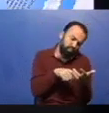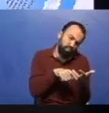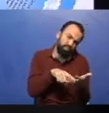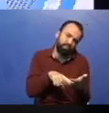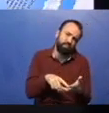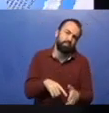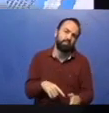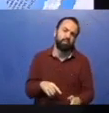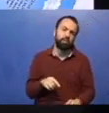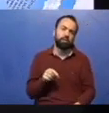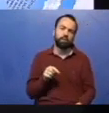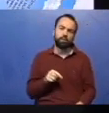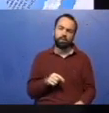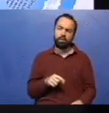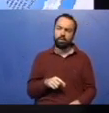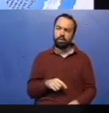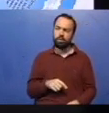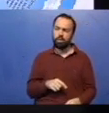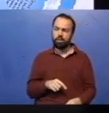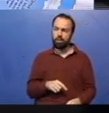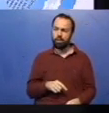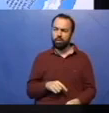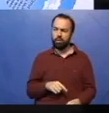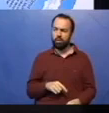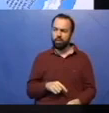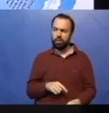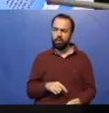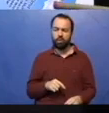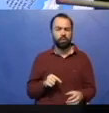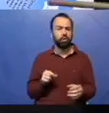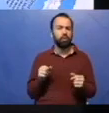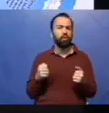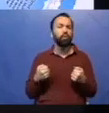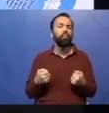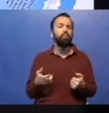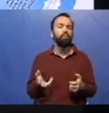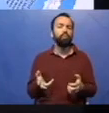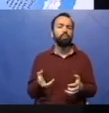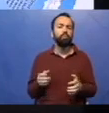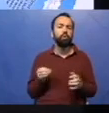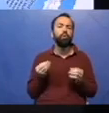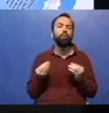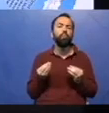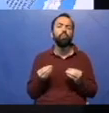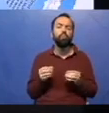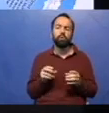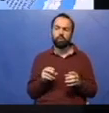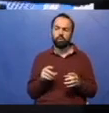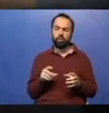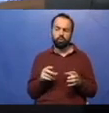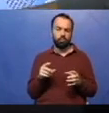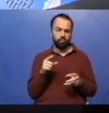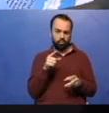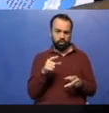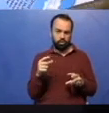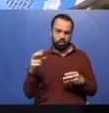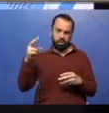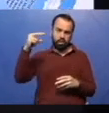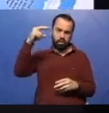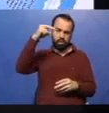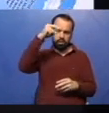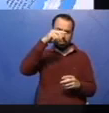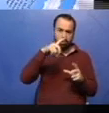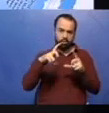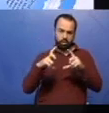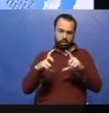nuvens que você encontra aí no céu, tá? Como você vai fazer? Você vai recortar este